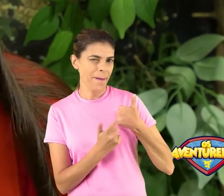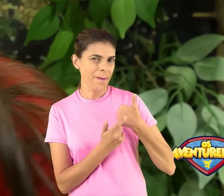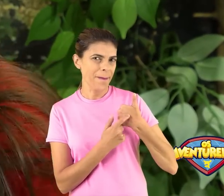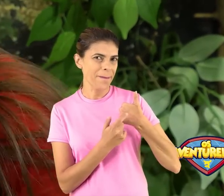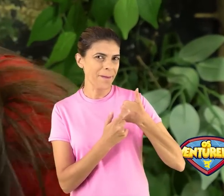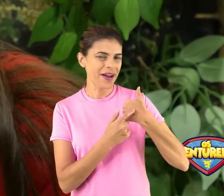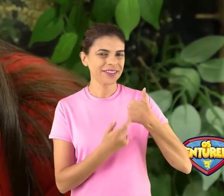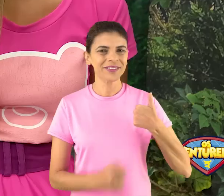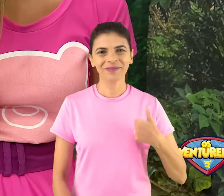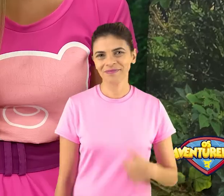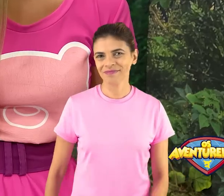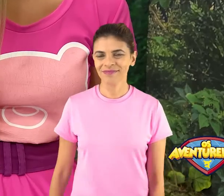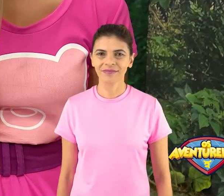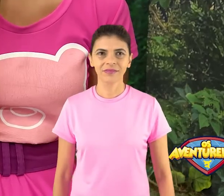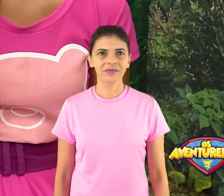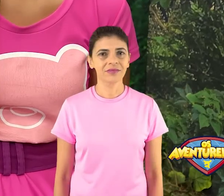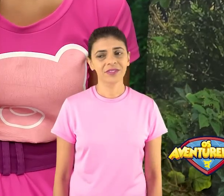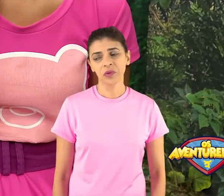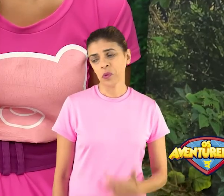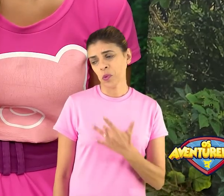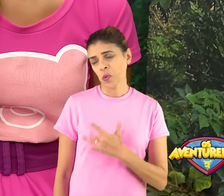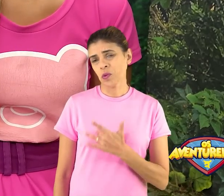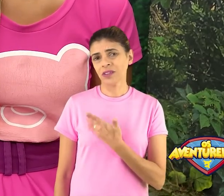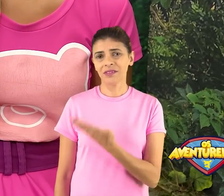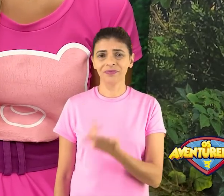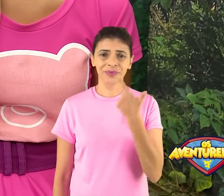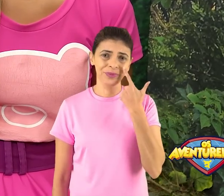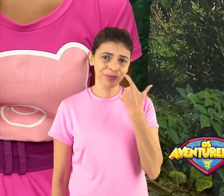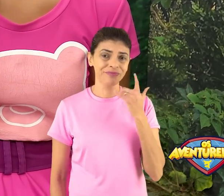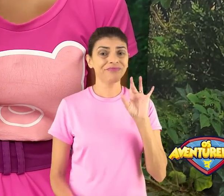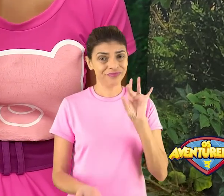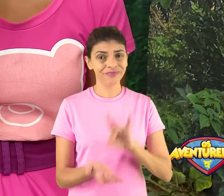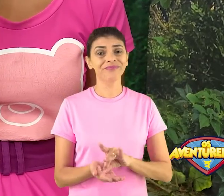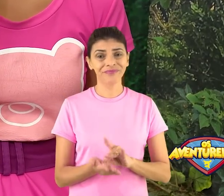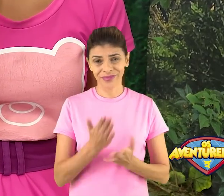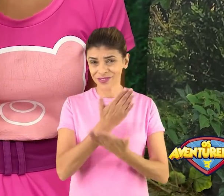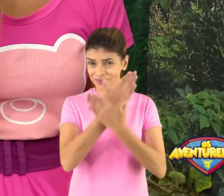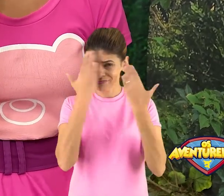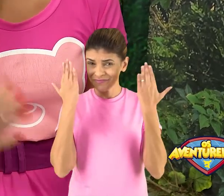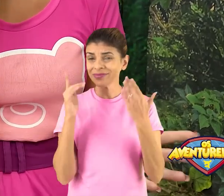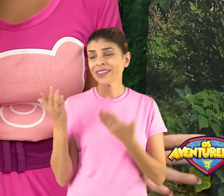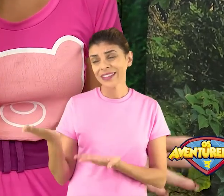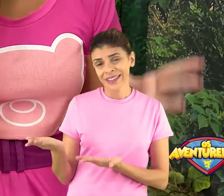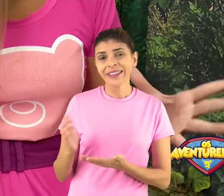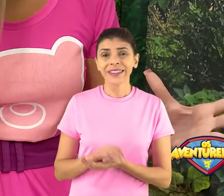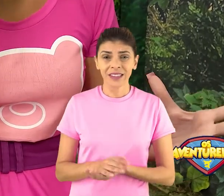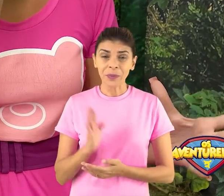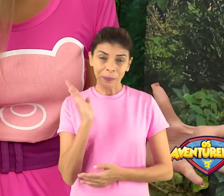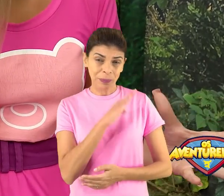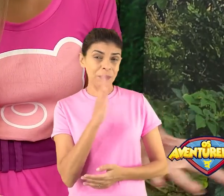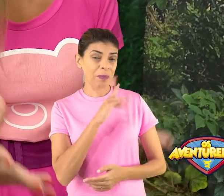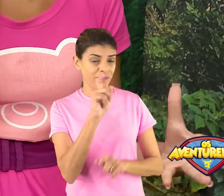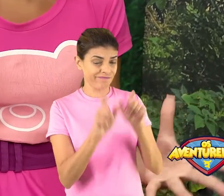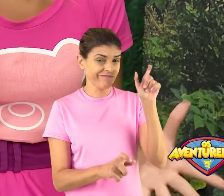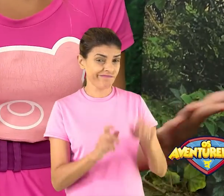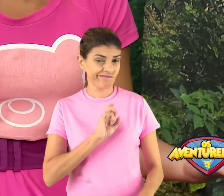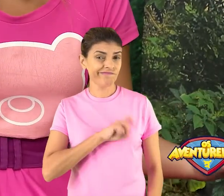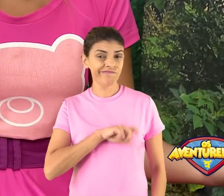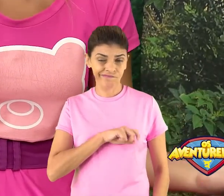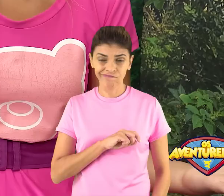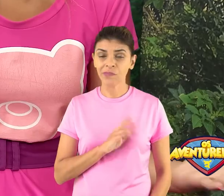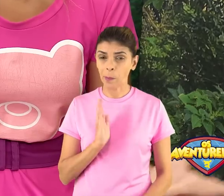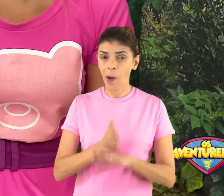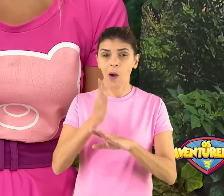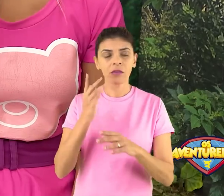episódio de hoje Ai, tadinho do Lucas Dessa vez os vilões se superaram Tem que ter algum jeito de fazer esse míssil